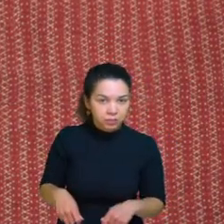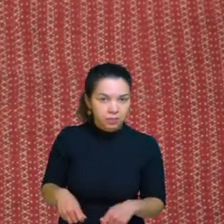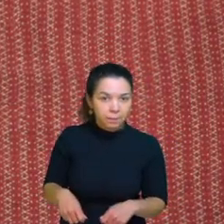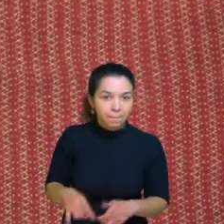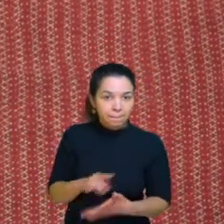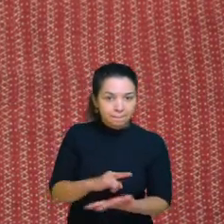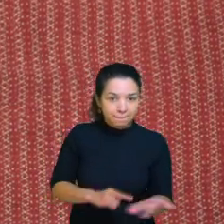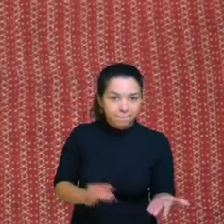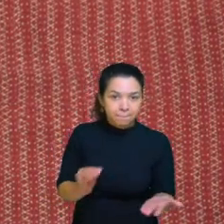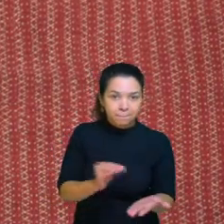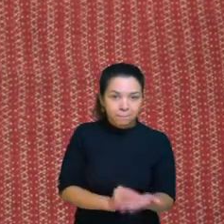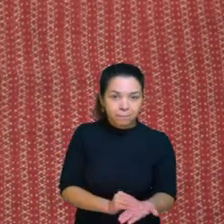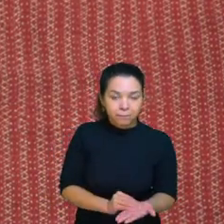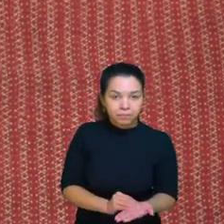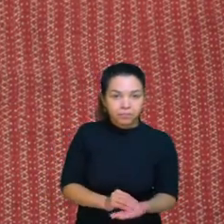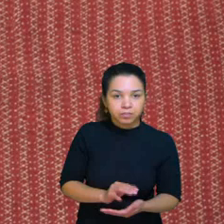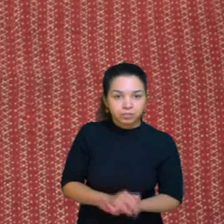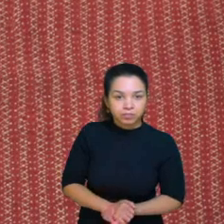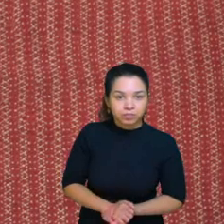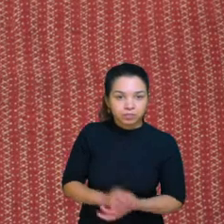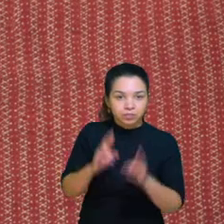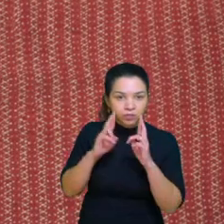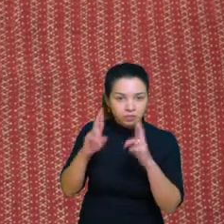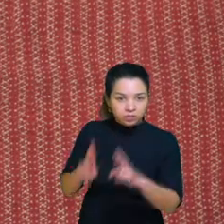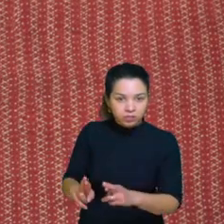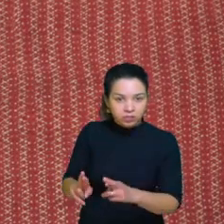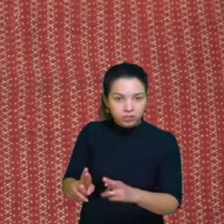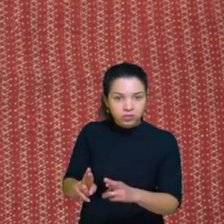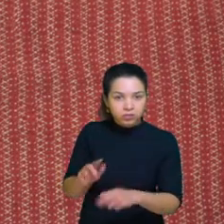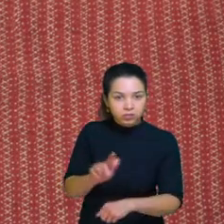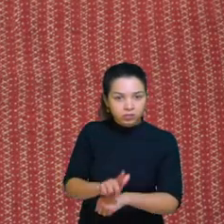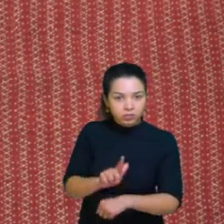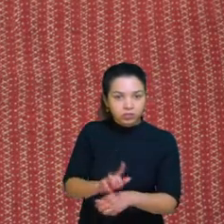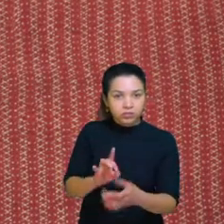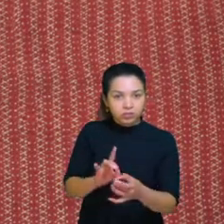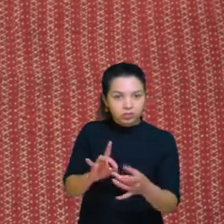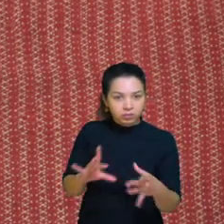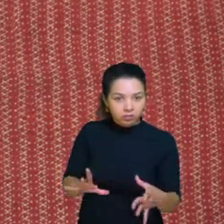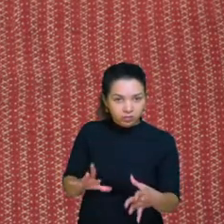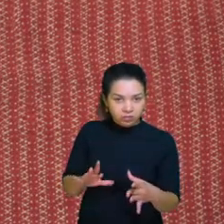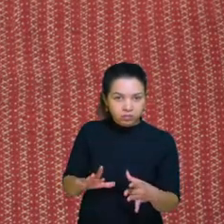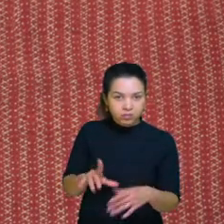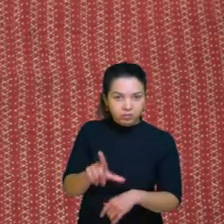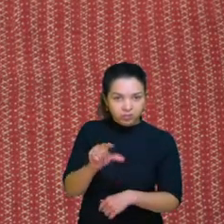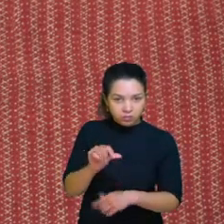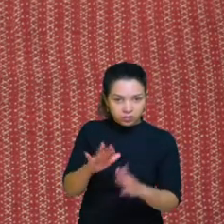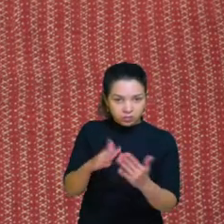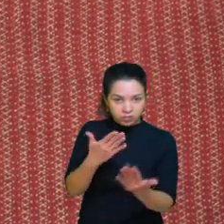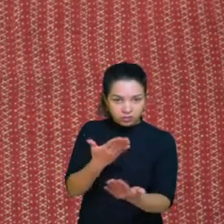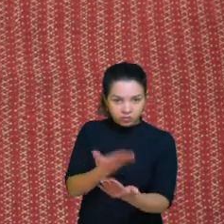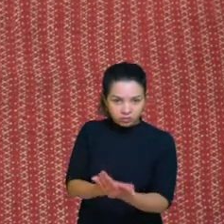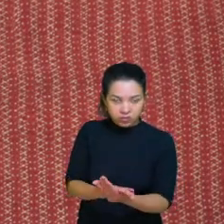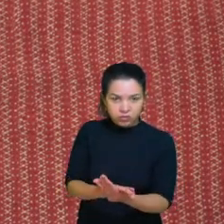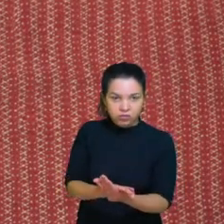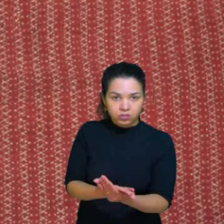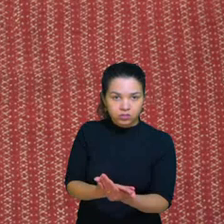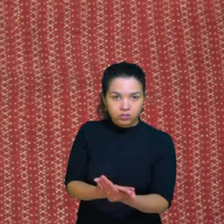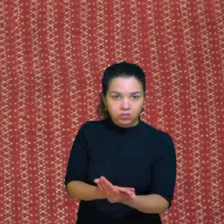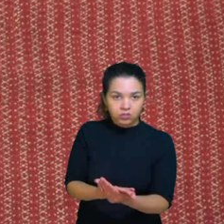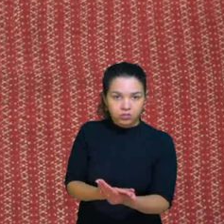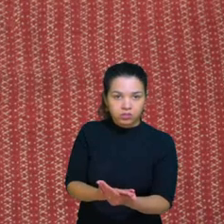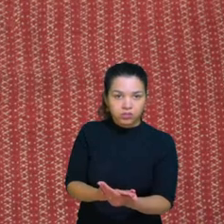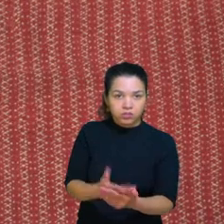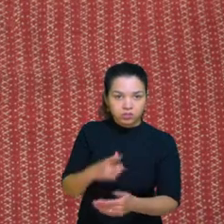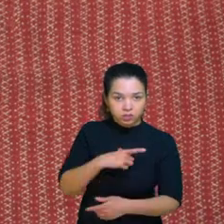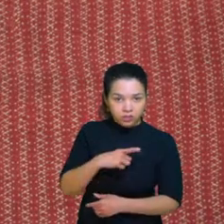documento né A questão de respeitar a gestão democrática né de respeitar a escolha da escola a decisão da escola né de ter aquele